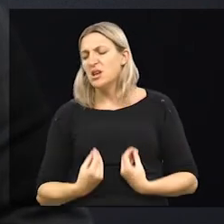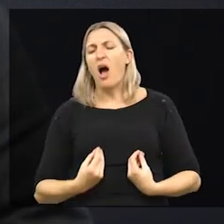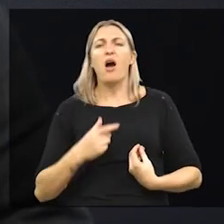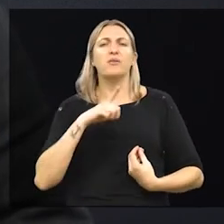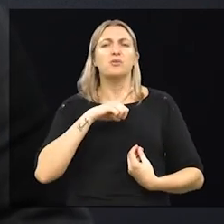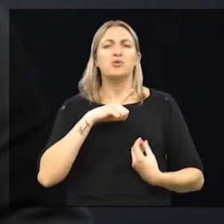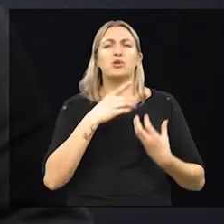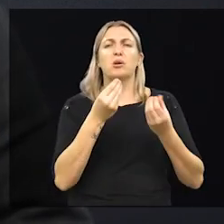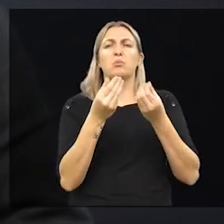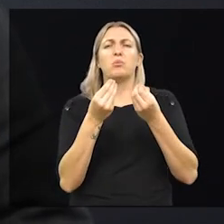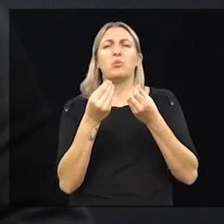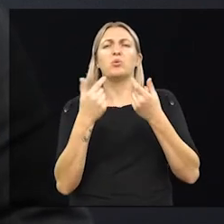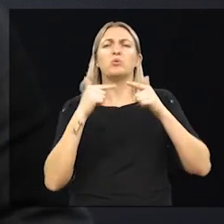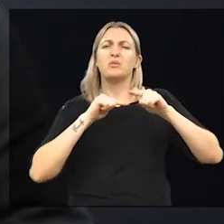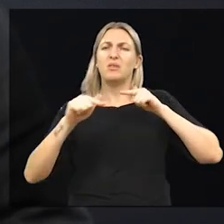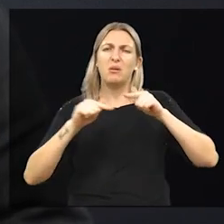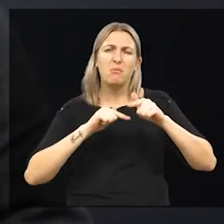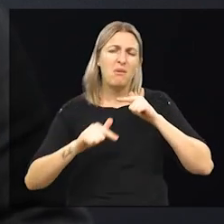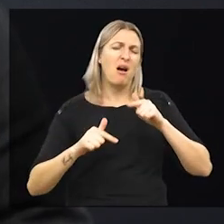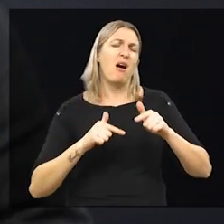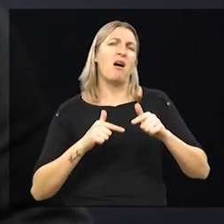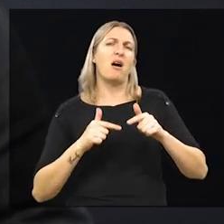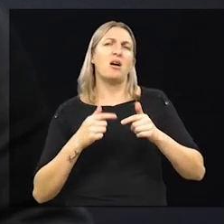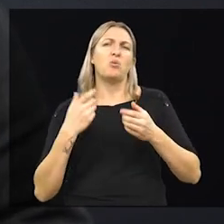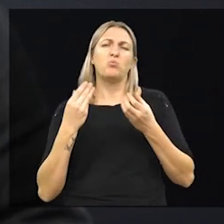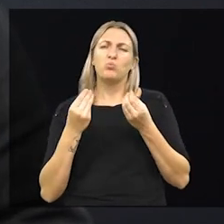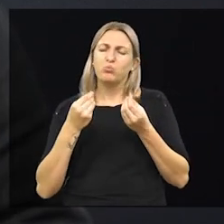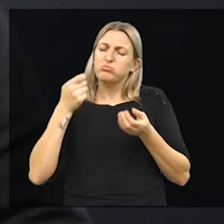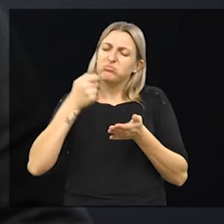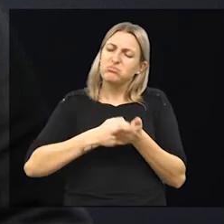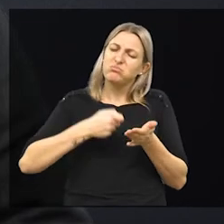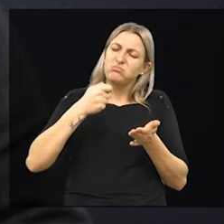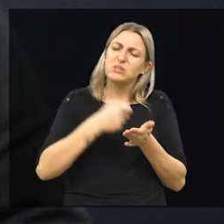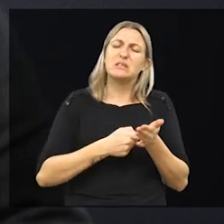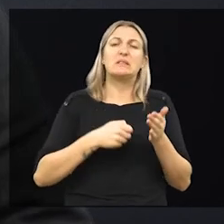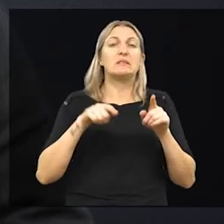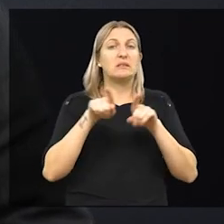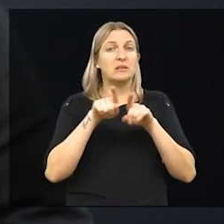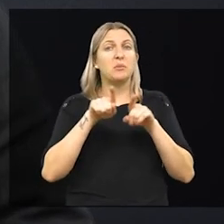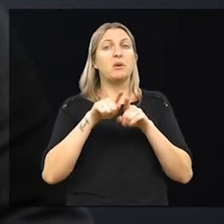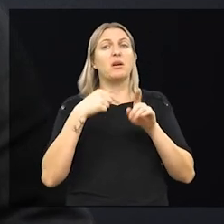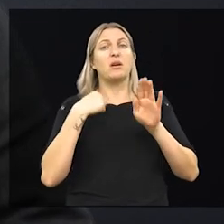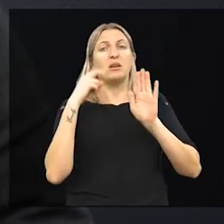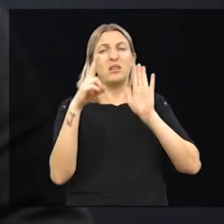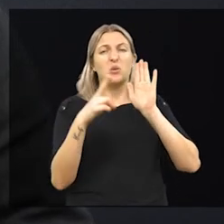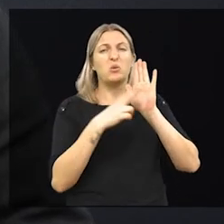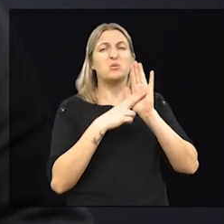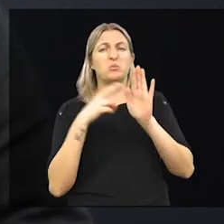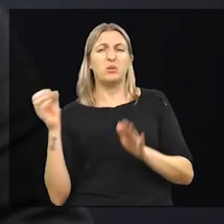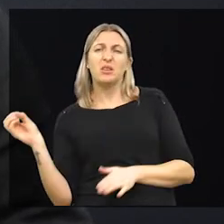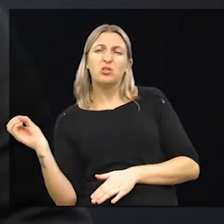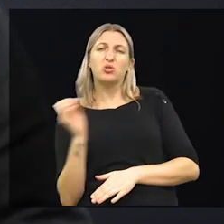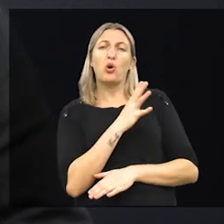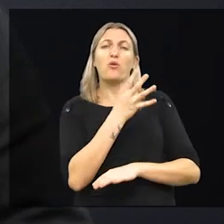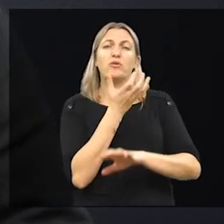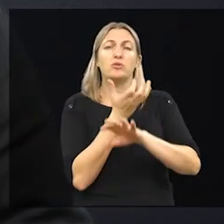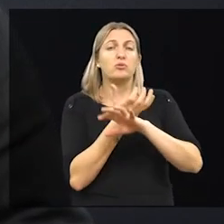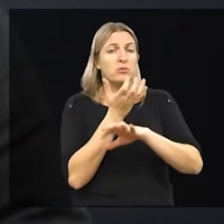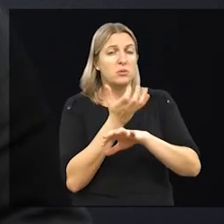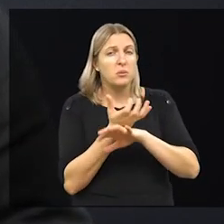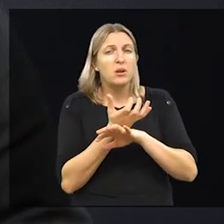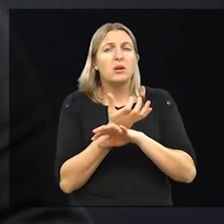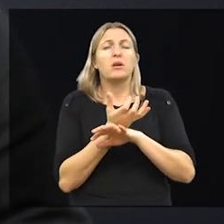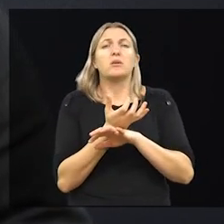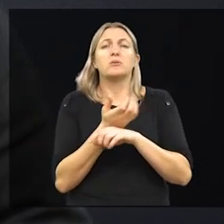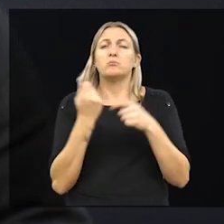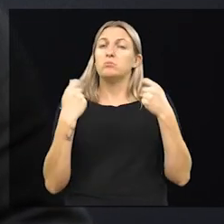novas disciplinas aqui no rio grande do sul também tem mais estudo então foram os anos de 2014 e 2015 foram